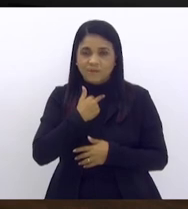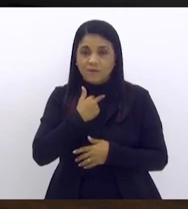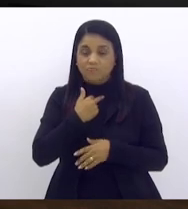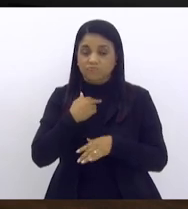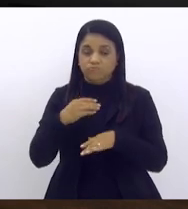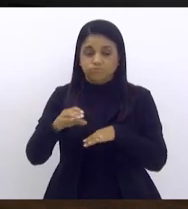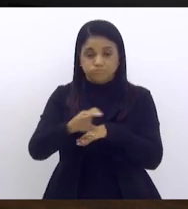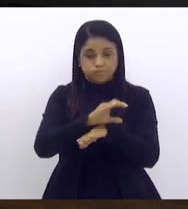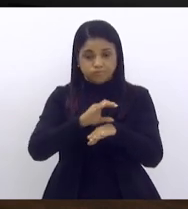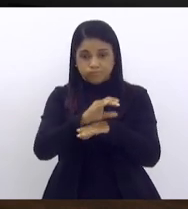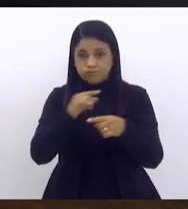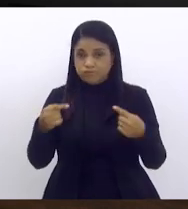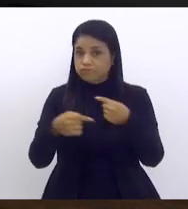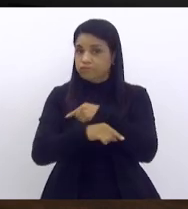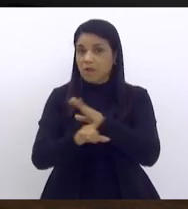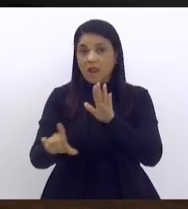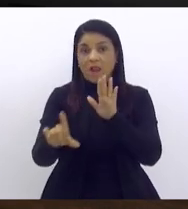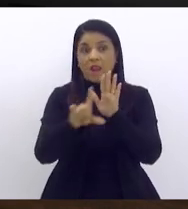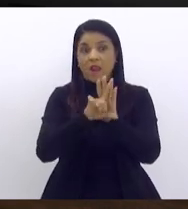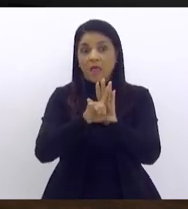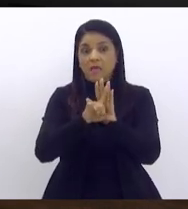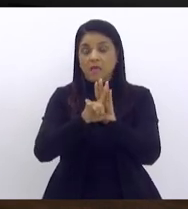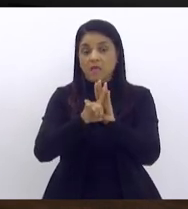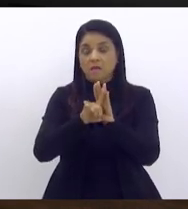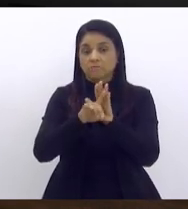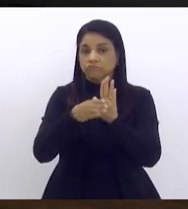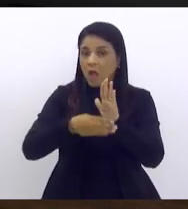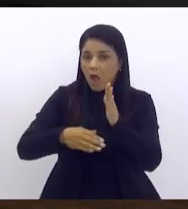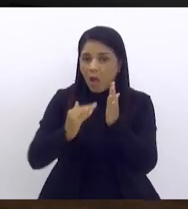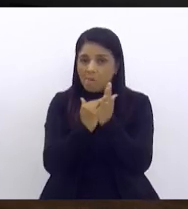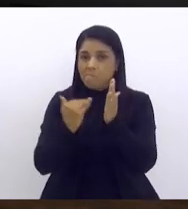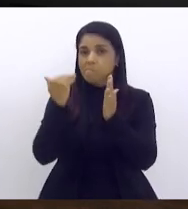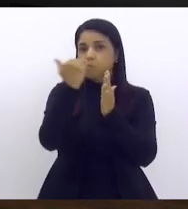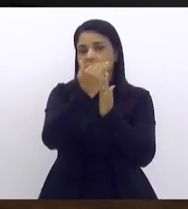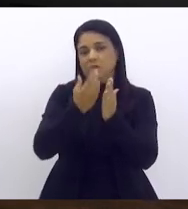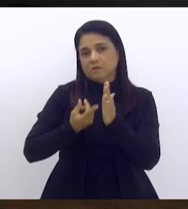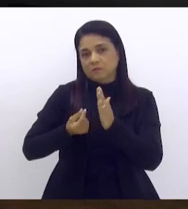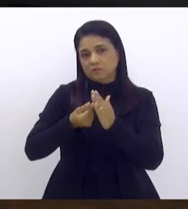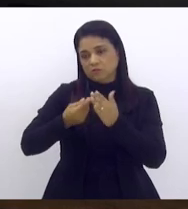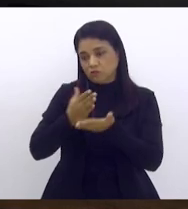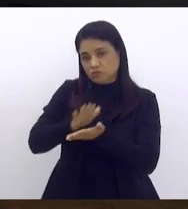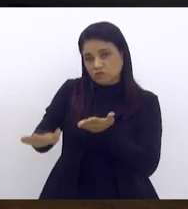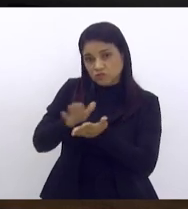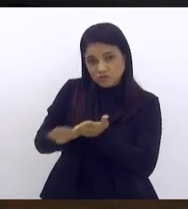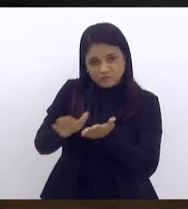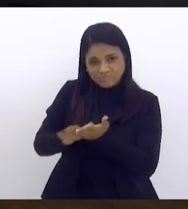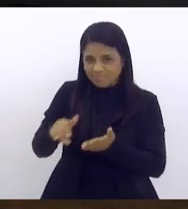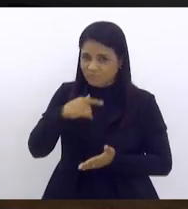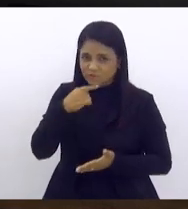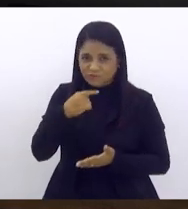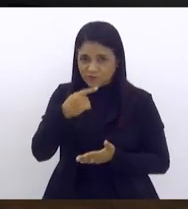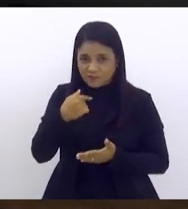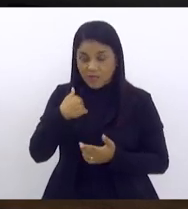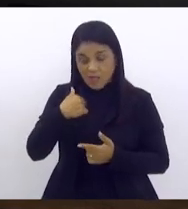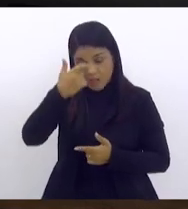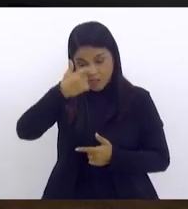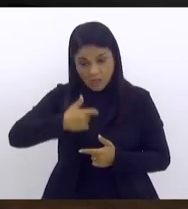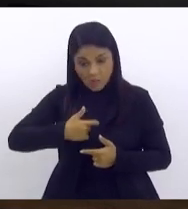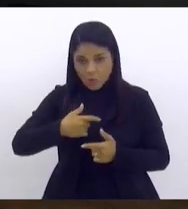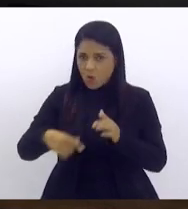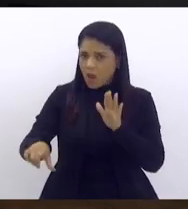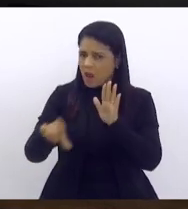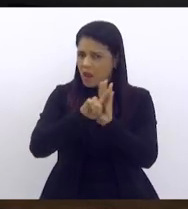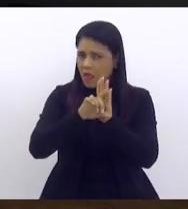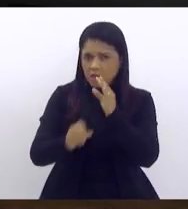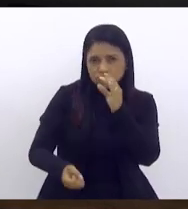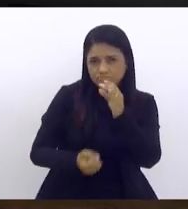inconstitucional, legislação que você aumente despesa. Então não adiantava nada eu fazer um esforço. Eu não faço, deputado, eu não faço lei para jogar